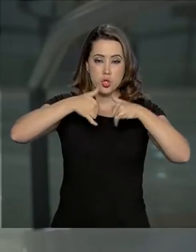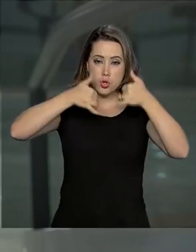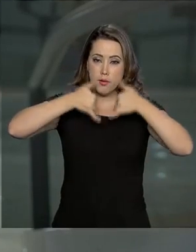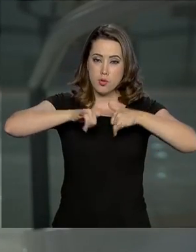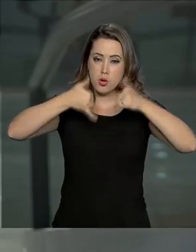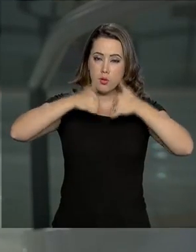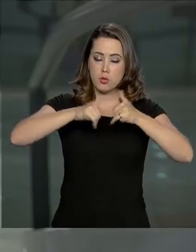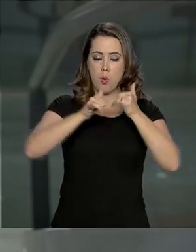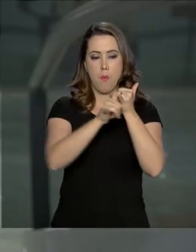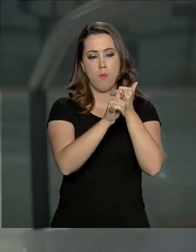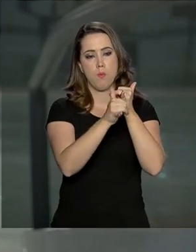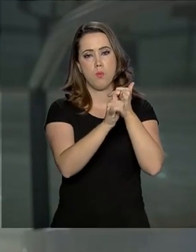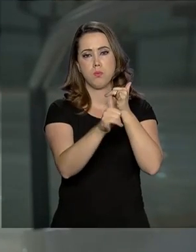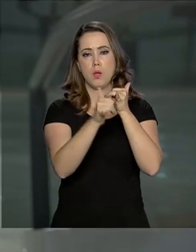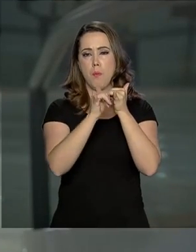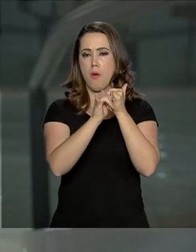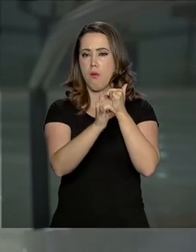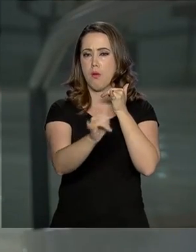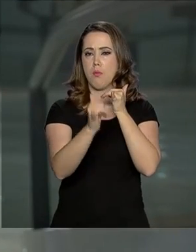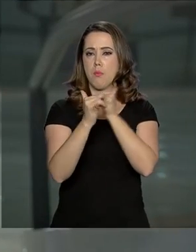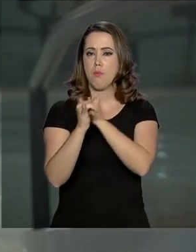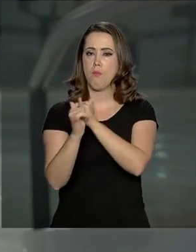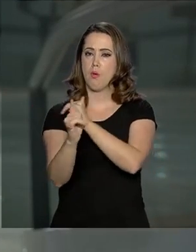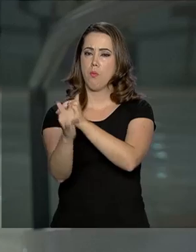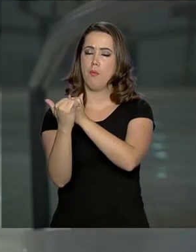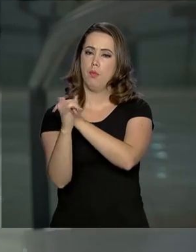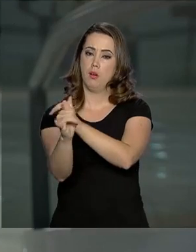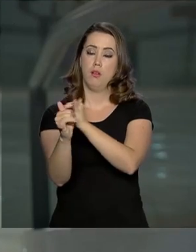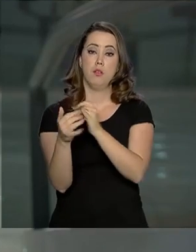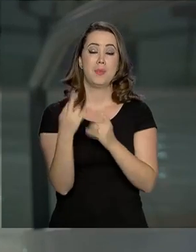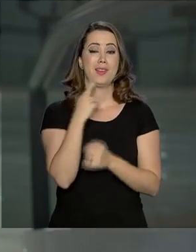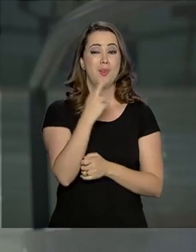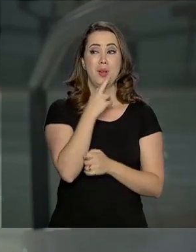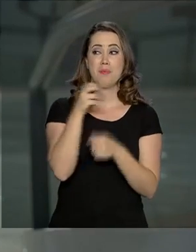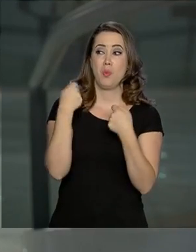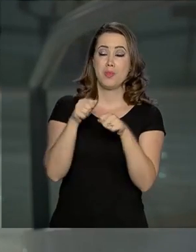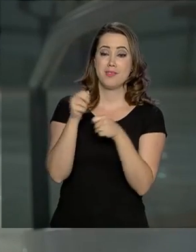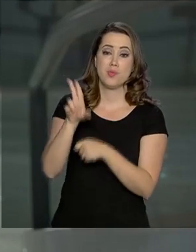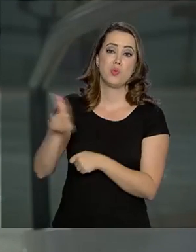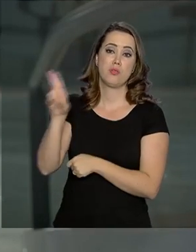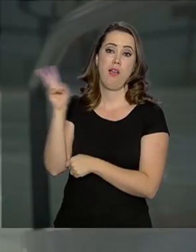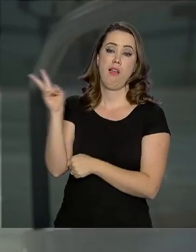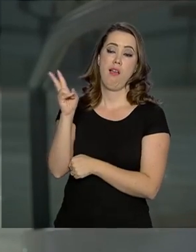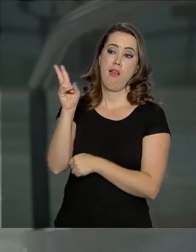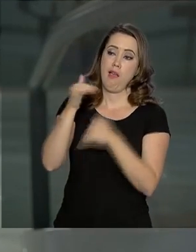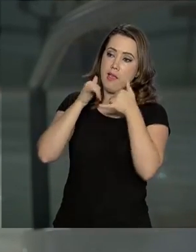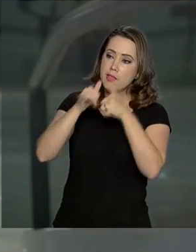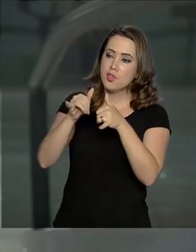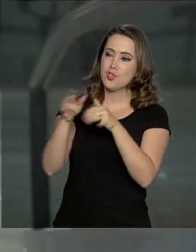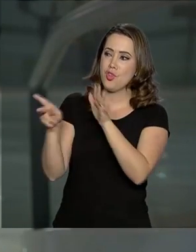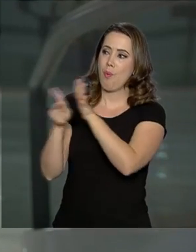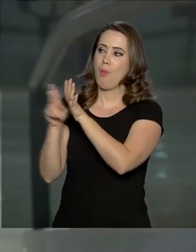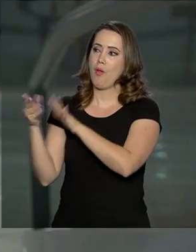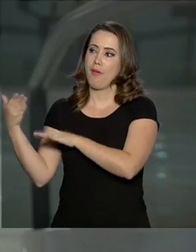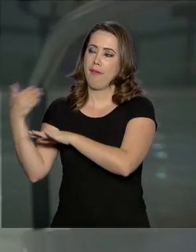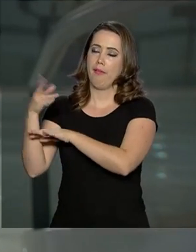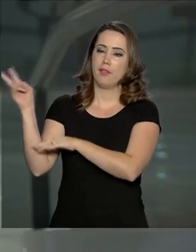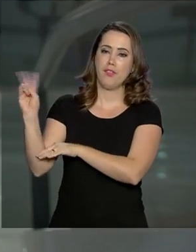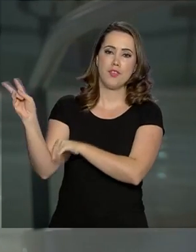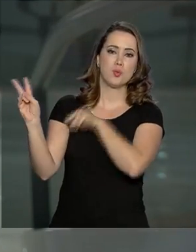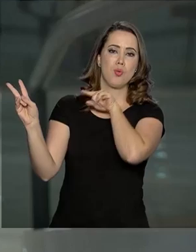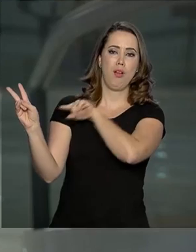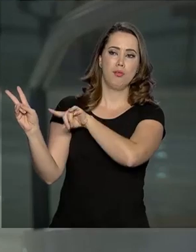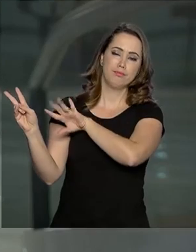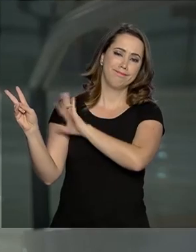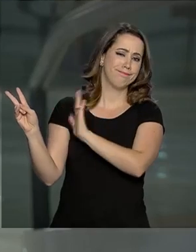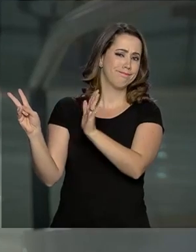energia para que Roraima deixe de depender do fornecimento de energia da Venezuela. E para isso, o governo precisa acelerar